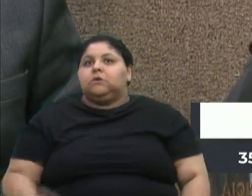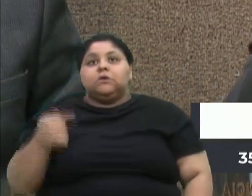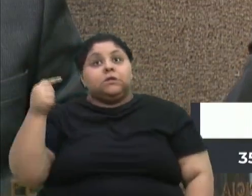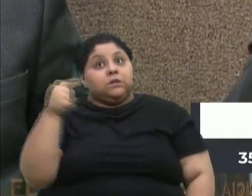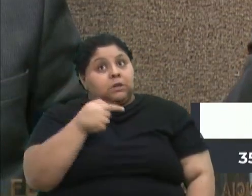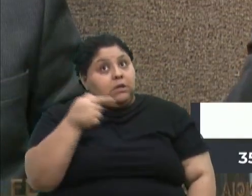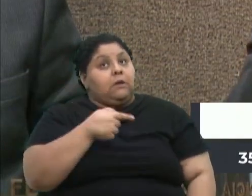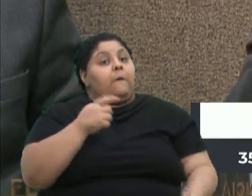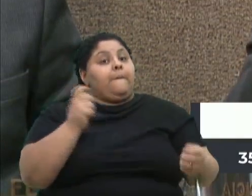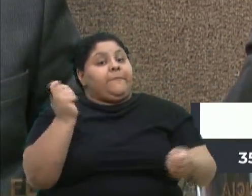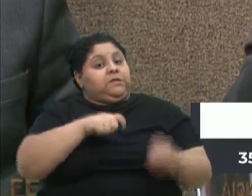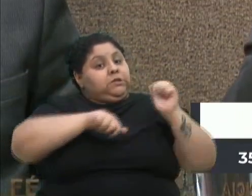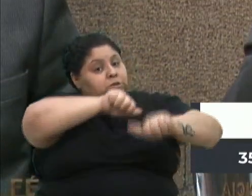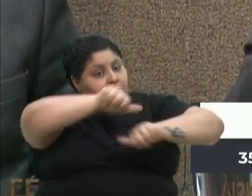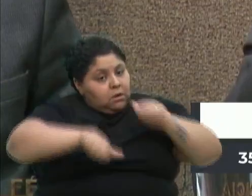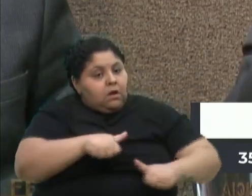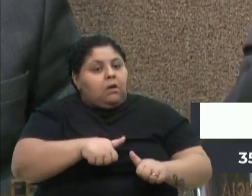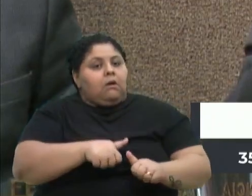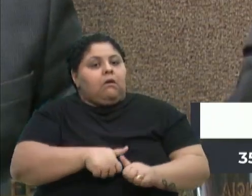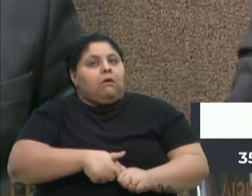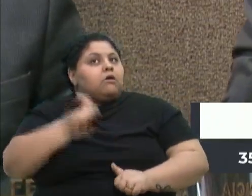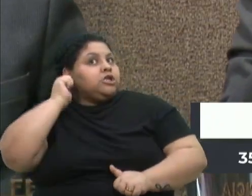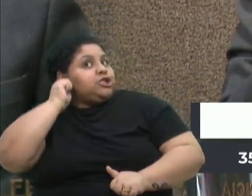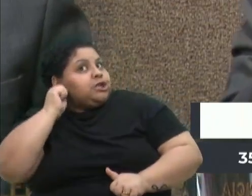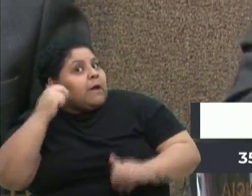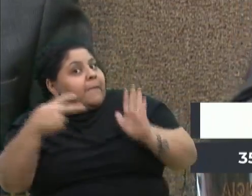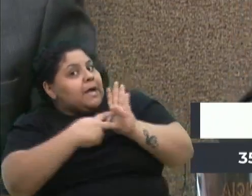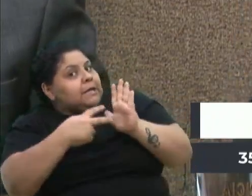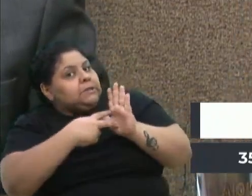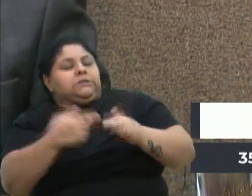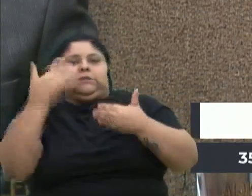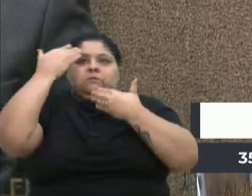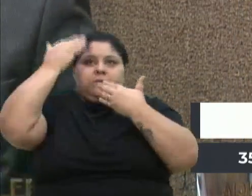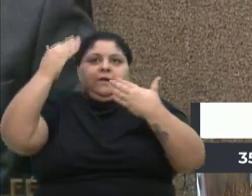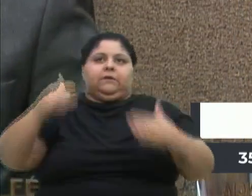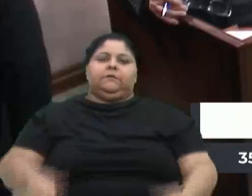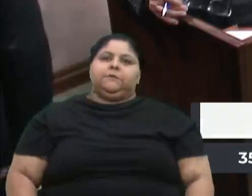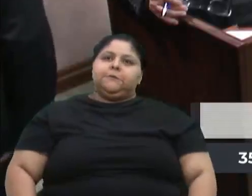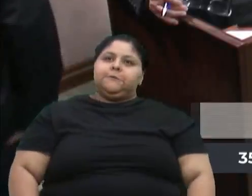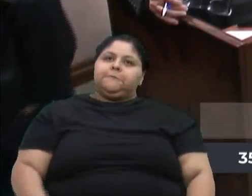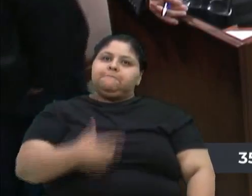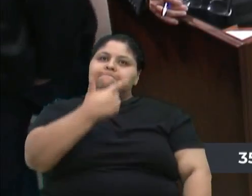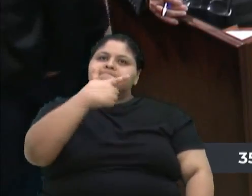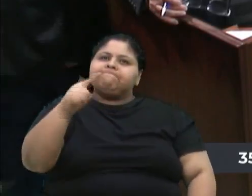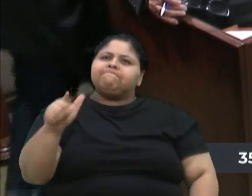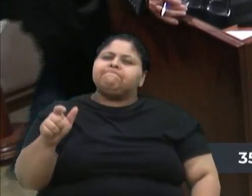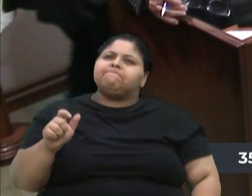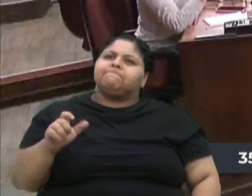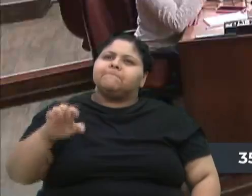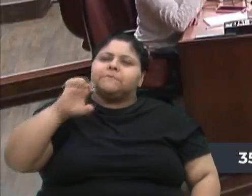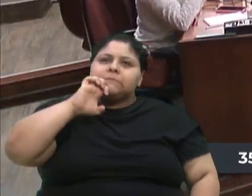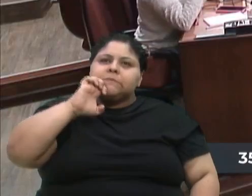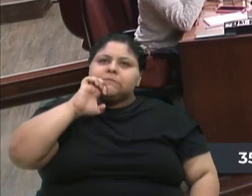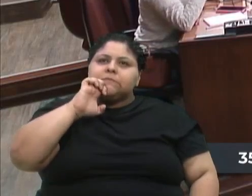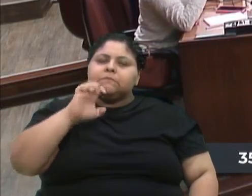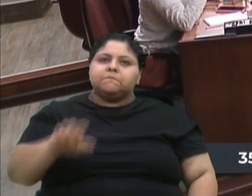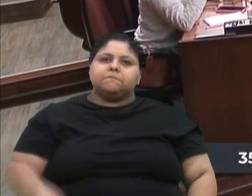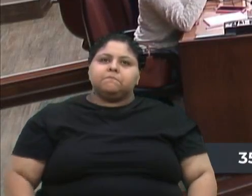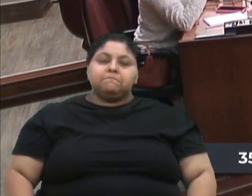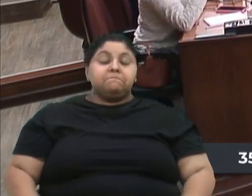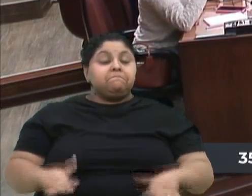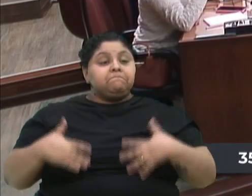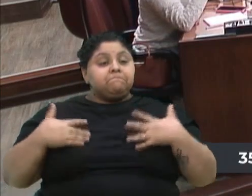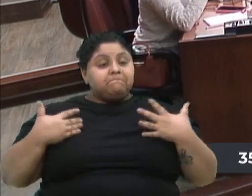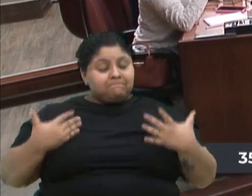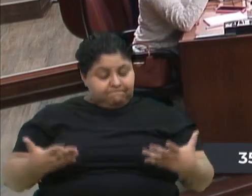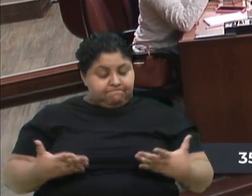uma providência e tem que puxar a orelha de quem for preciso. Obrigado. Obrigado. Próximo que solicitou, Estela Balardim. Boa parte, vereador. Então,